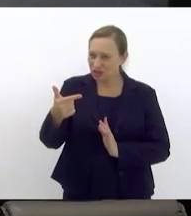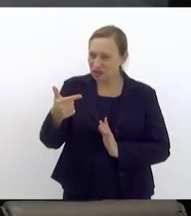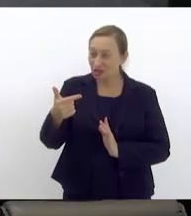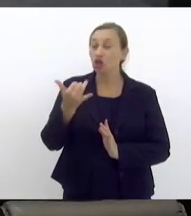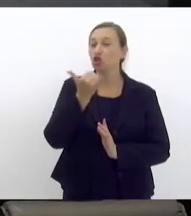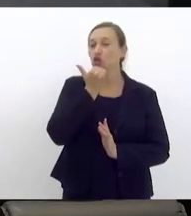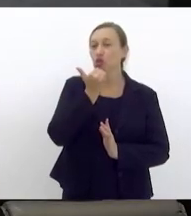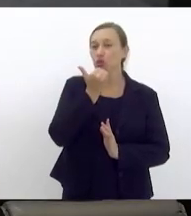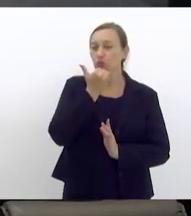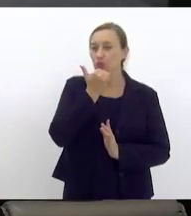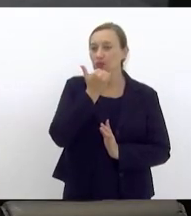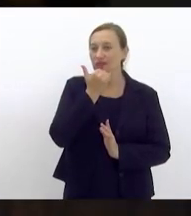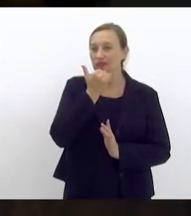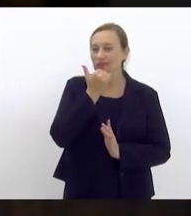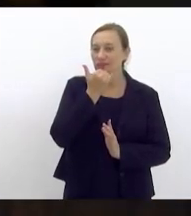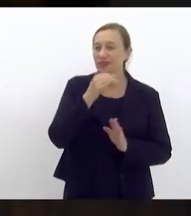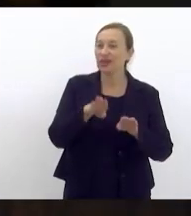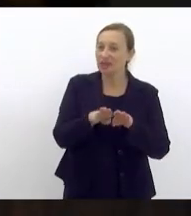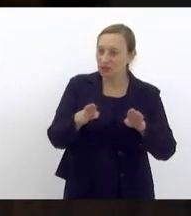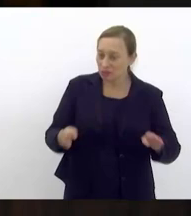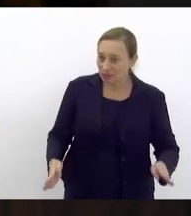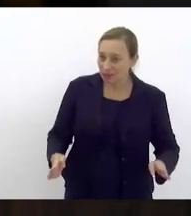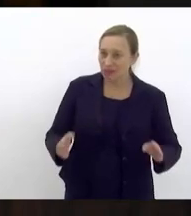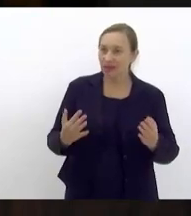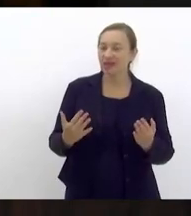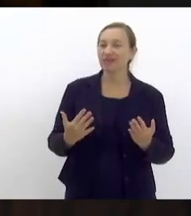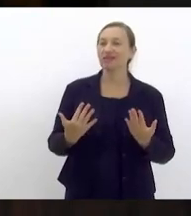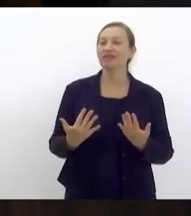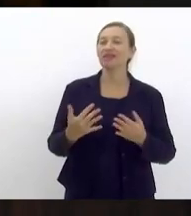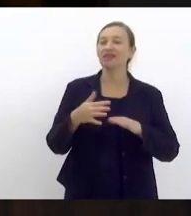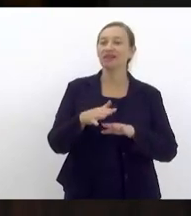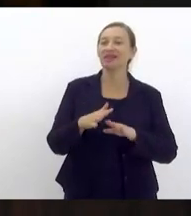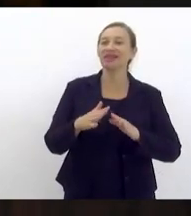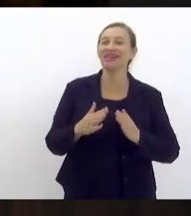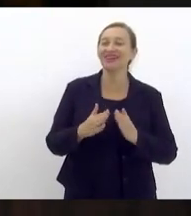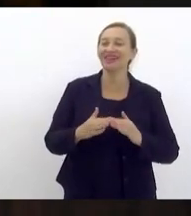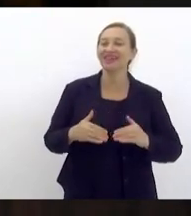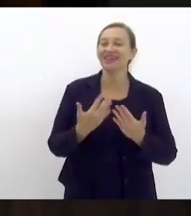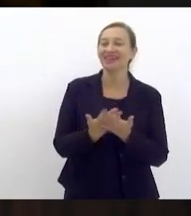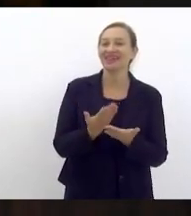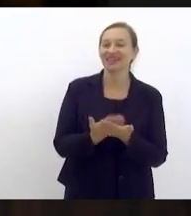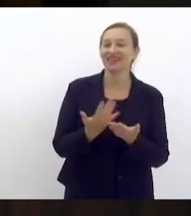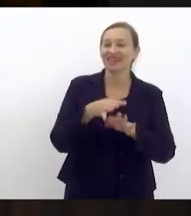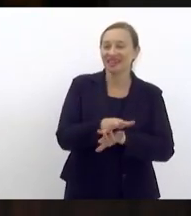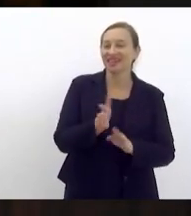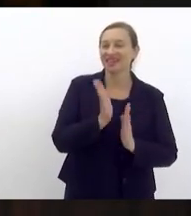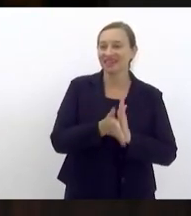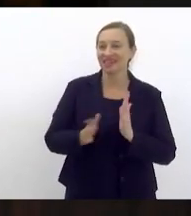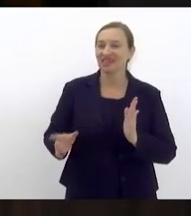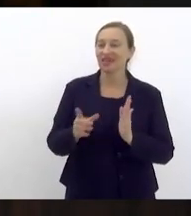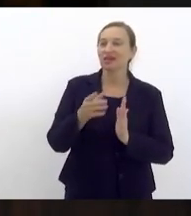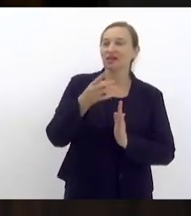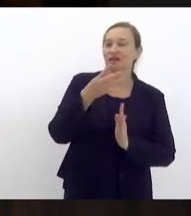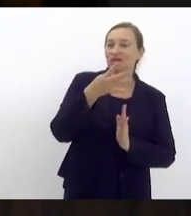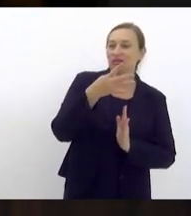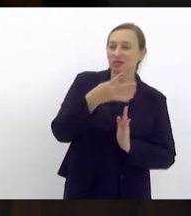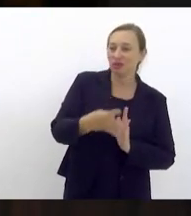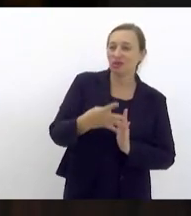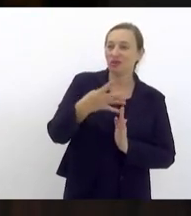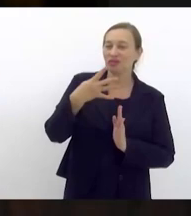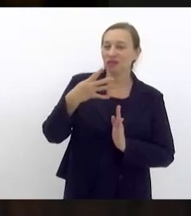desculpa a sobre a mesa requerimento de inclusão na hora do dia do projeto 99 de 23